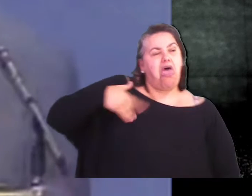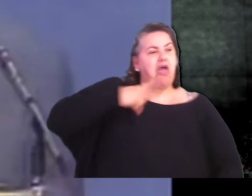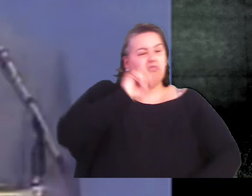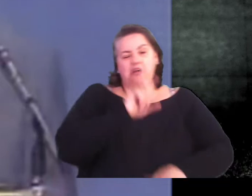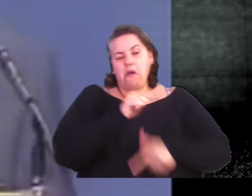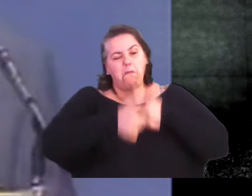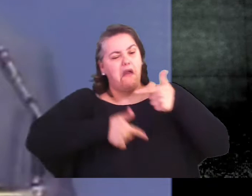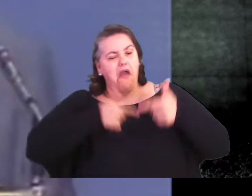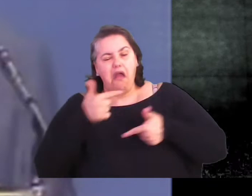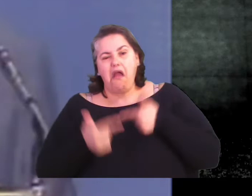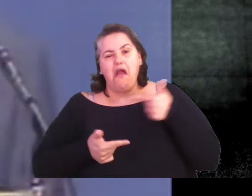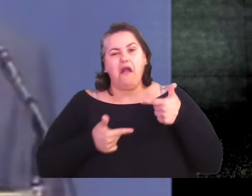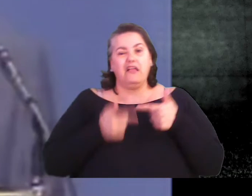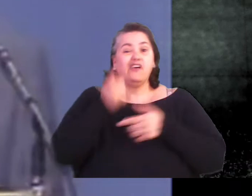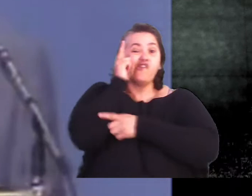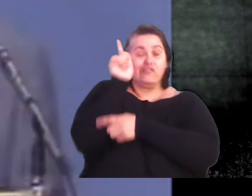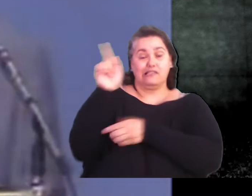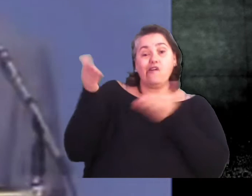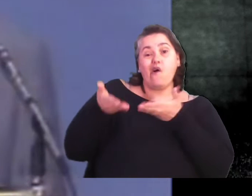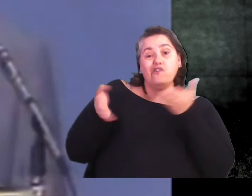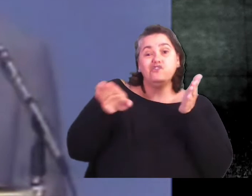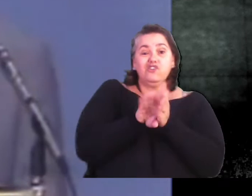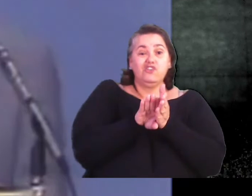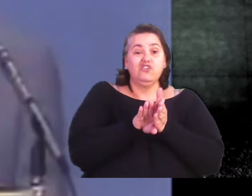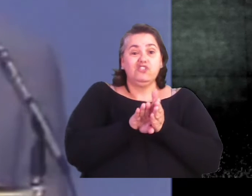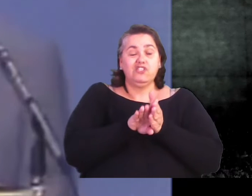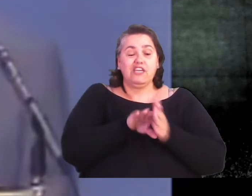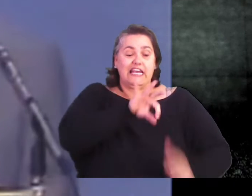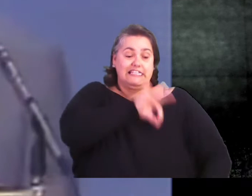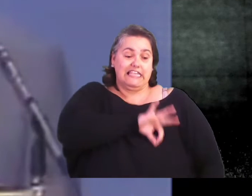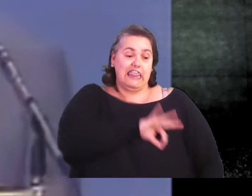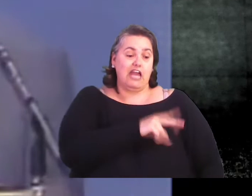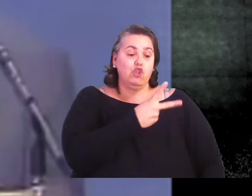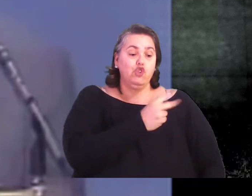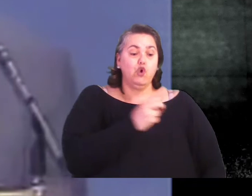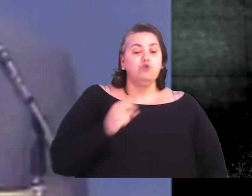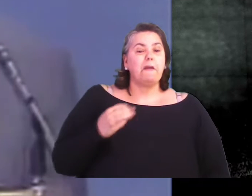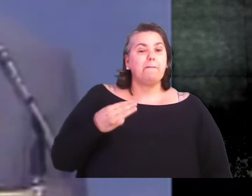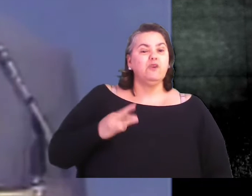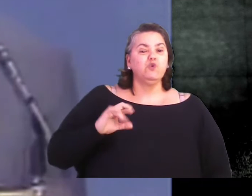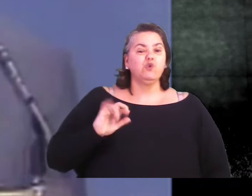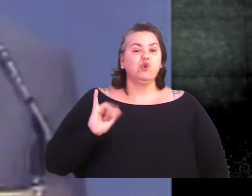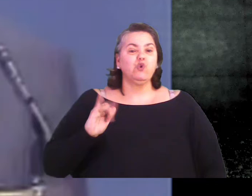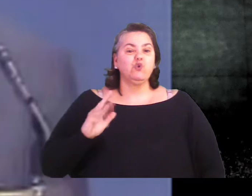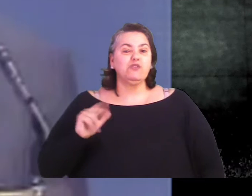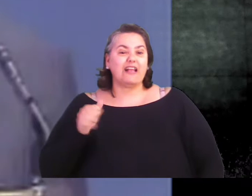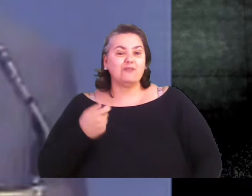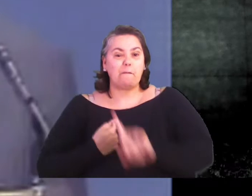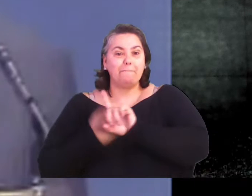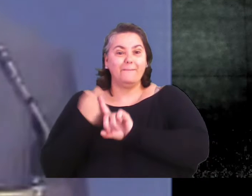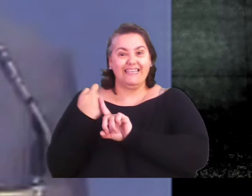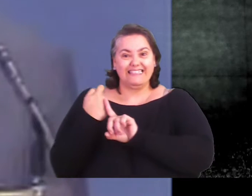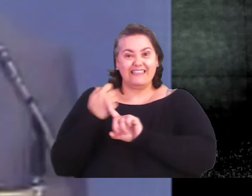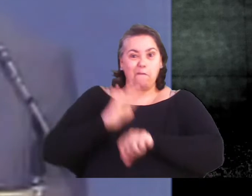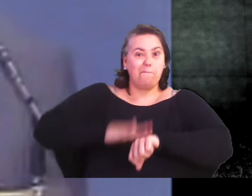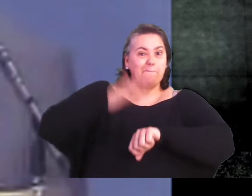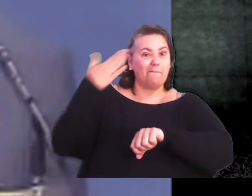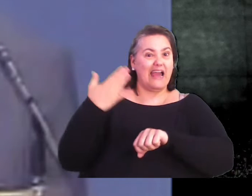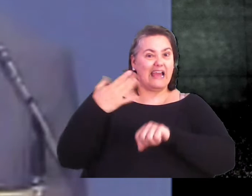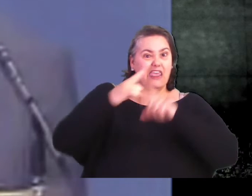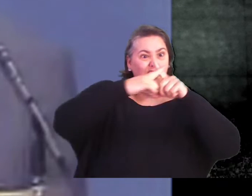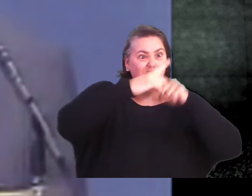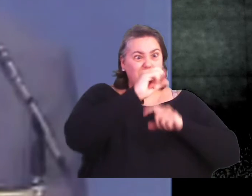desde 78, conseguiu hoje chegar a um salário de 200 mil cruzados por mês, é o que ele ganha. Portanto, mais de